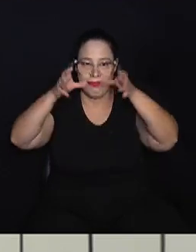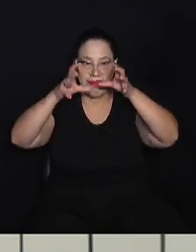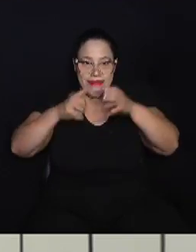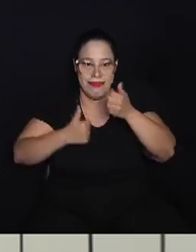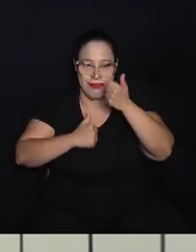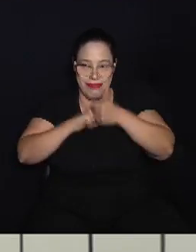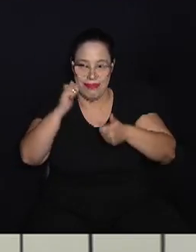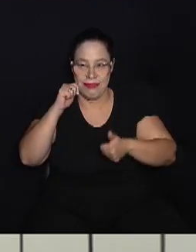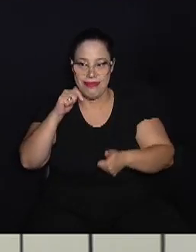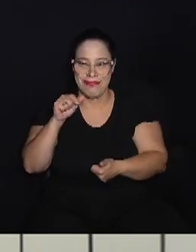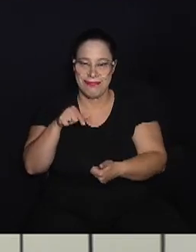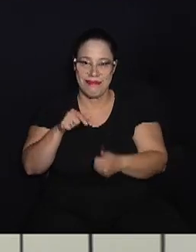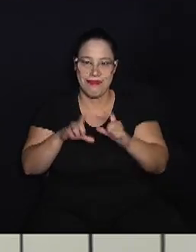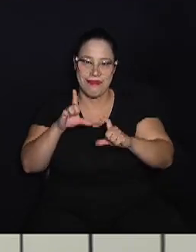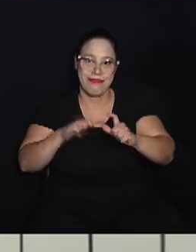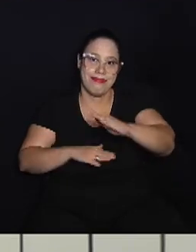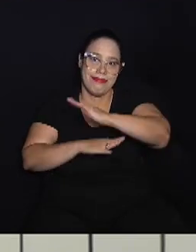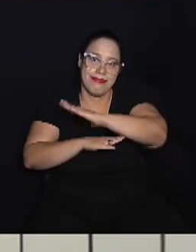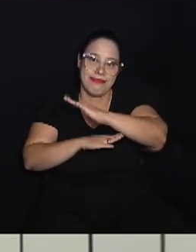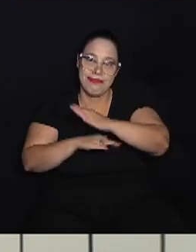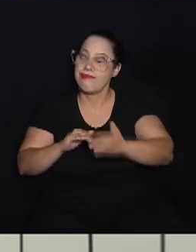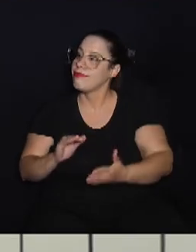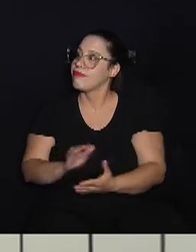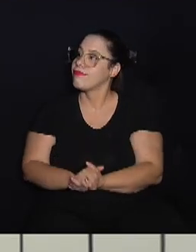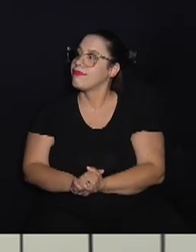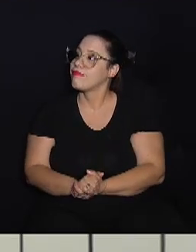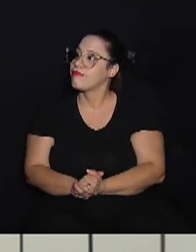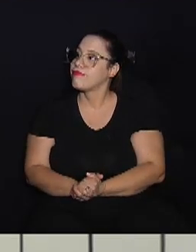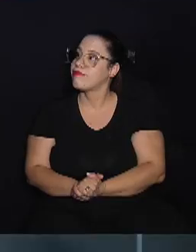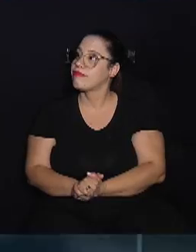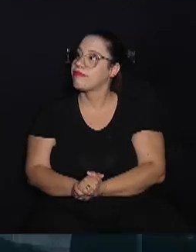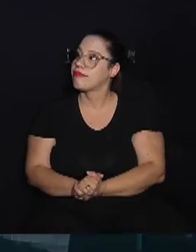futebol aqui no Câmara Notícia.